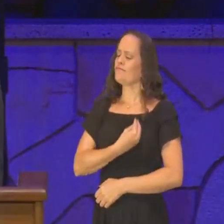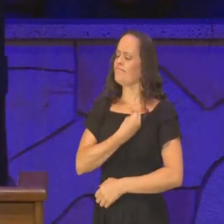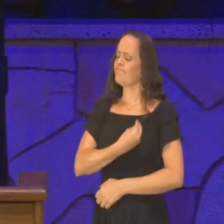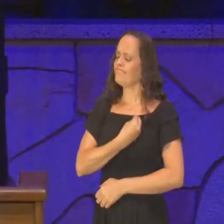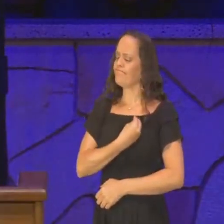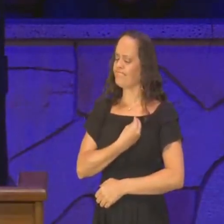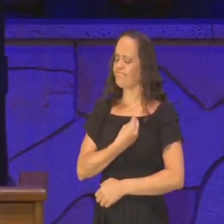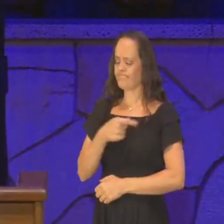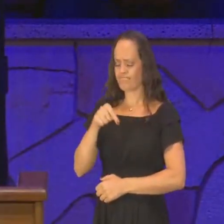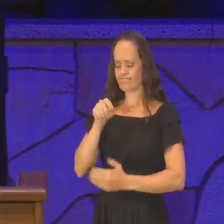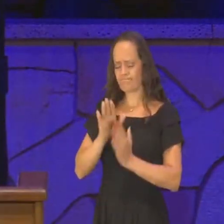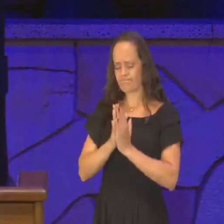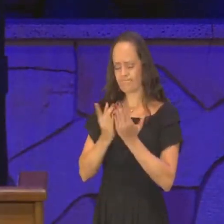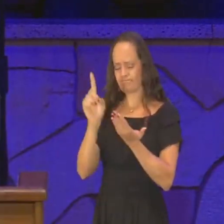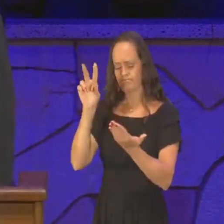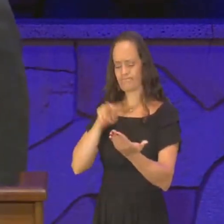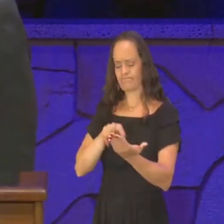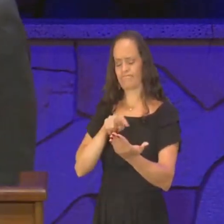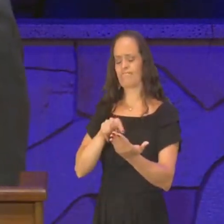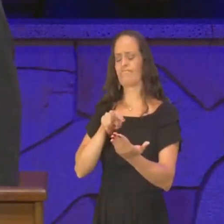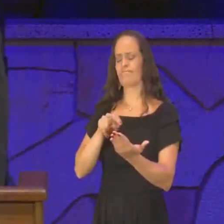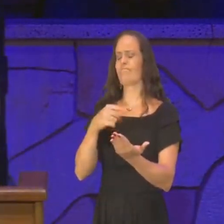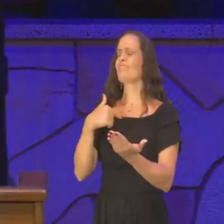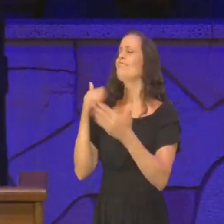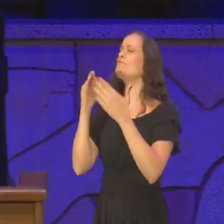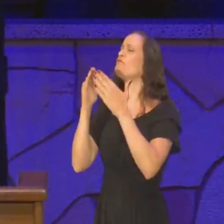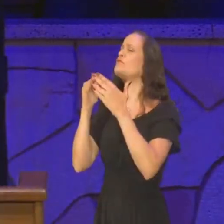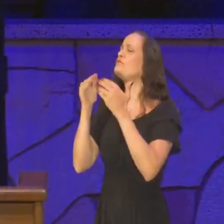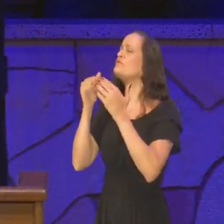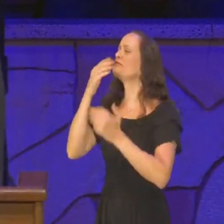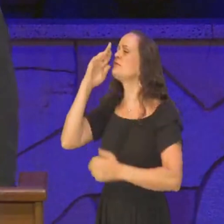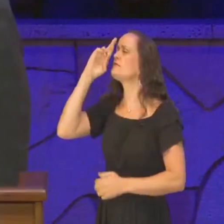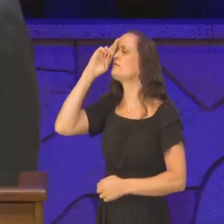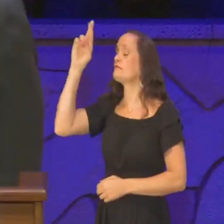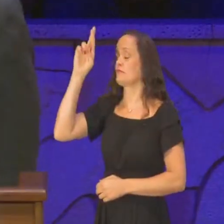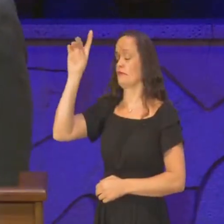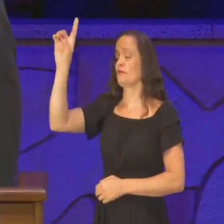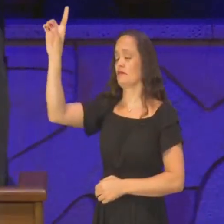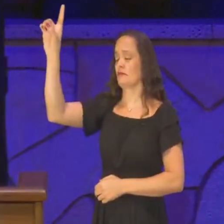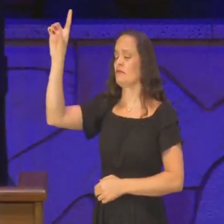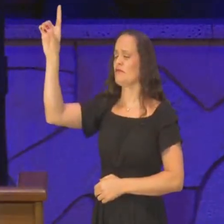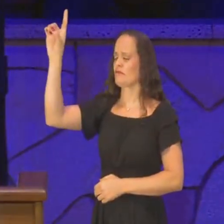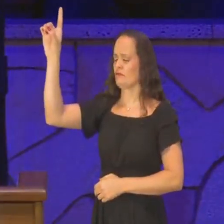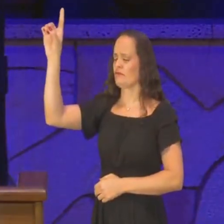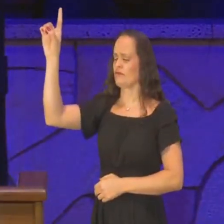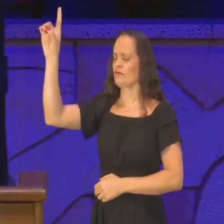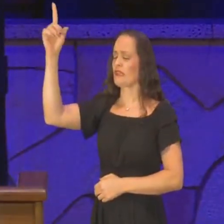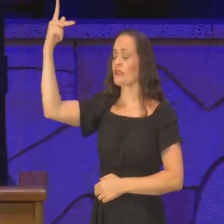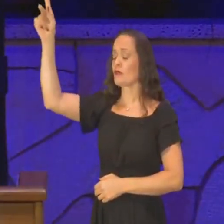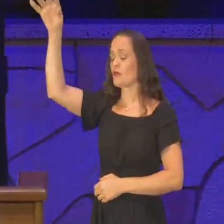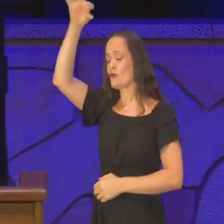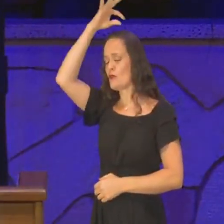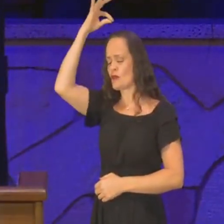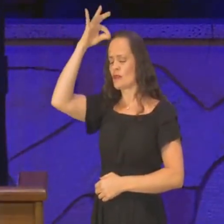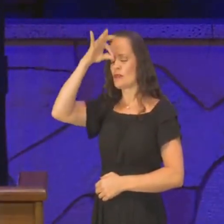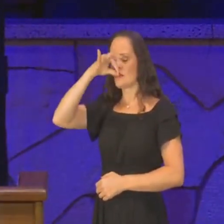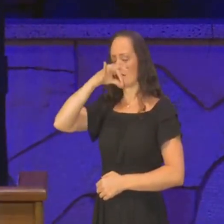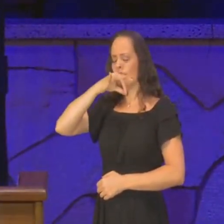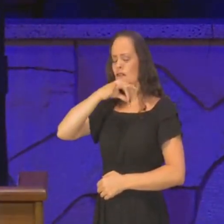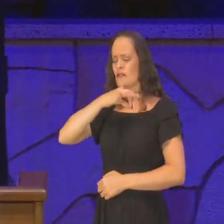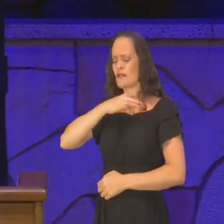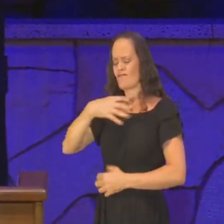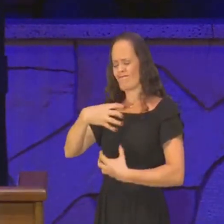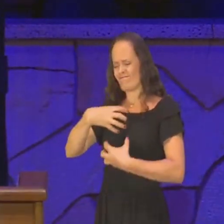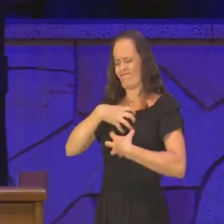palavra. Pedimos nessa hora que o Senhor, através do Teu Espírito Santo, fale